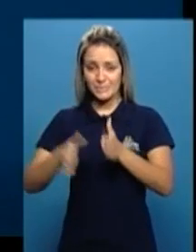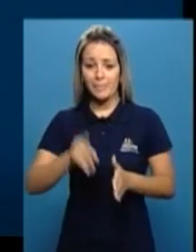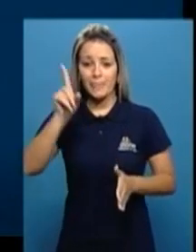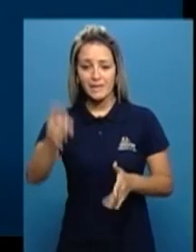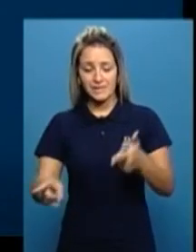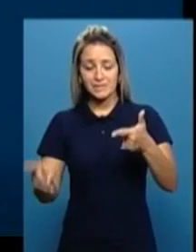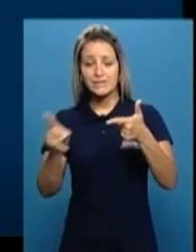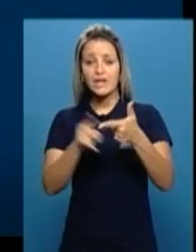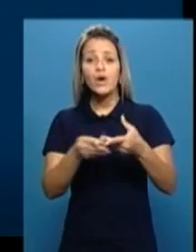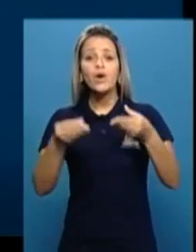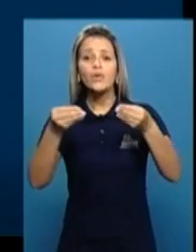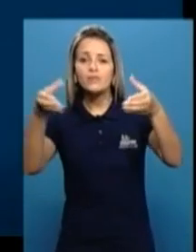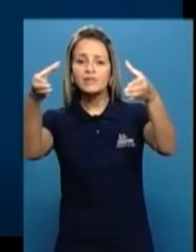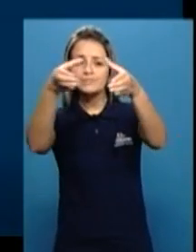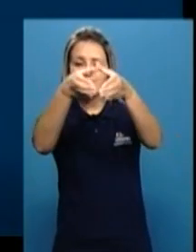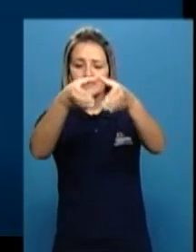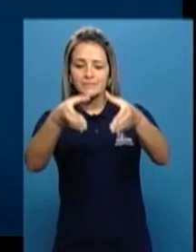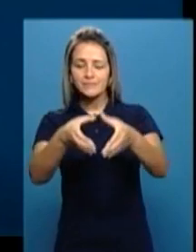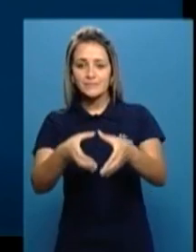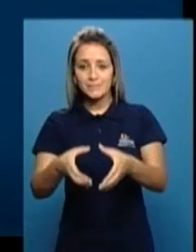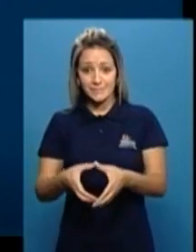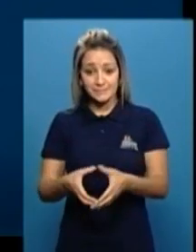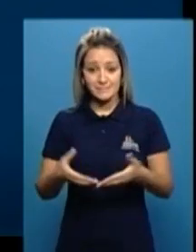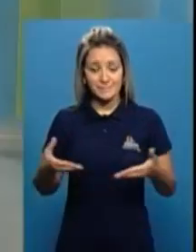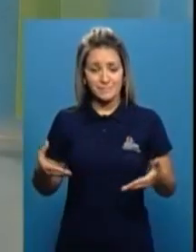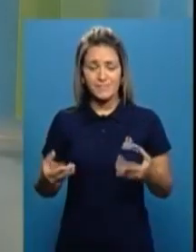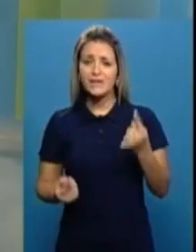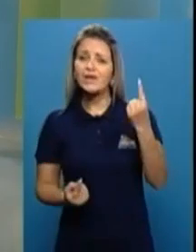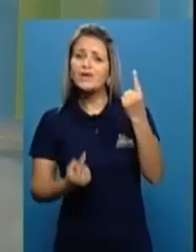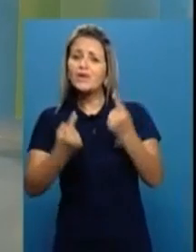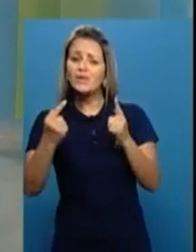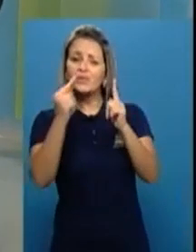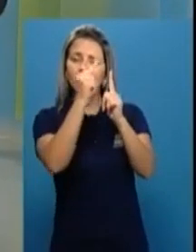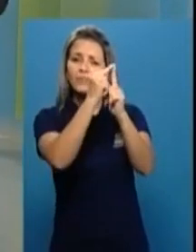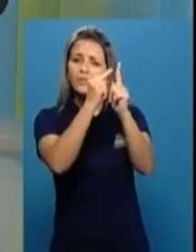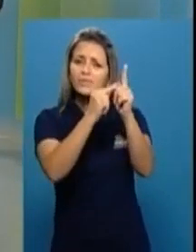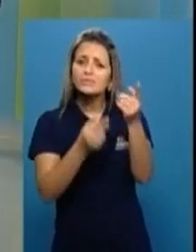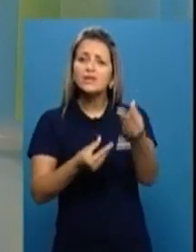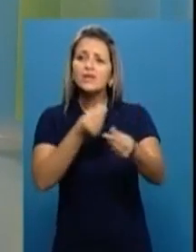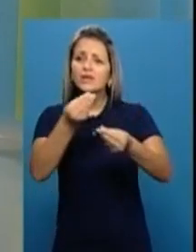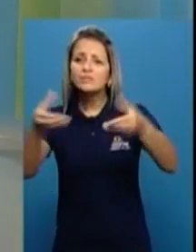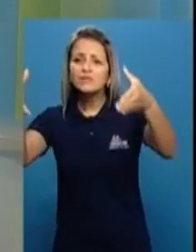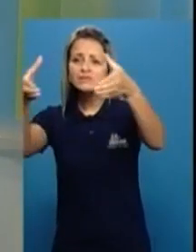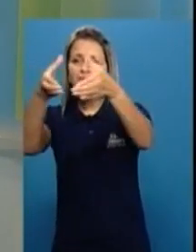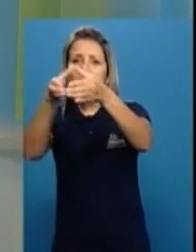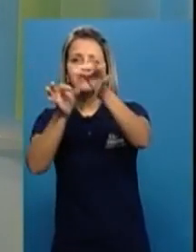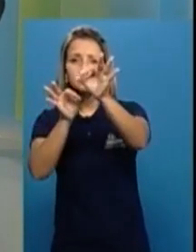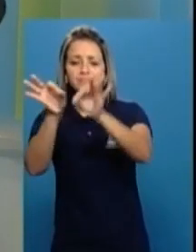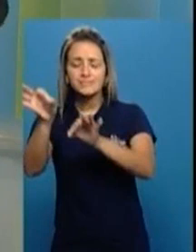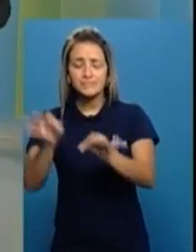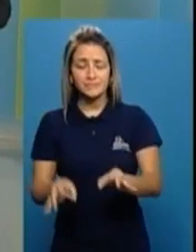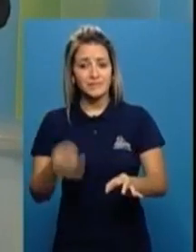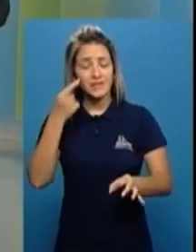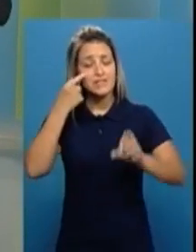Classificação dos tipos de sistemas de produção. Quais são os tipos e a classificação dos mesmos? As diferenças